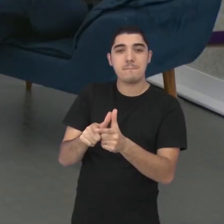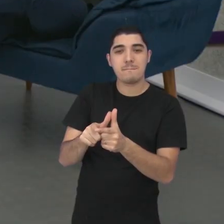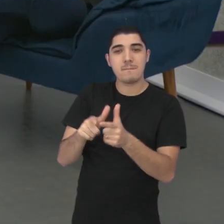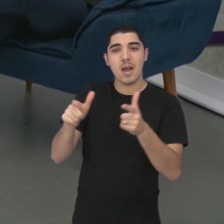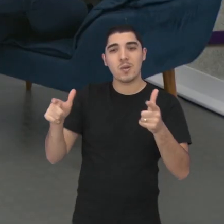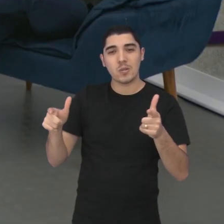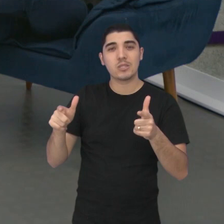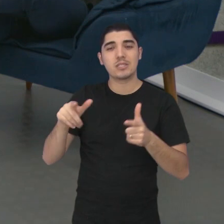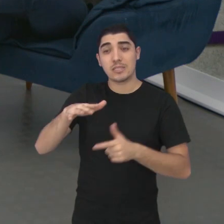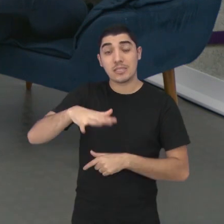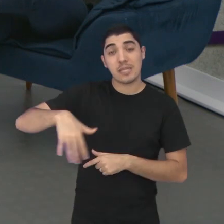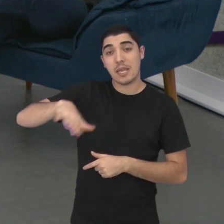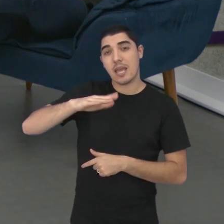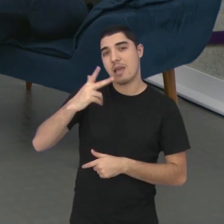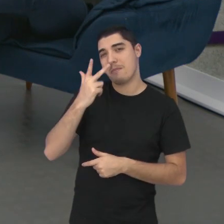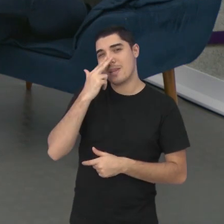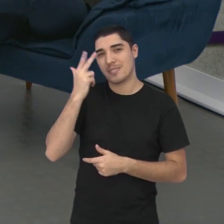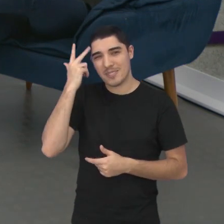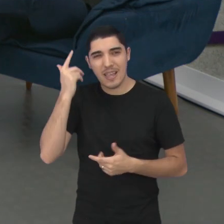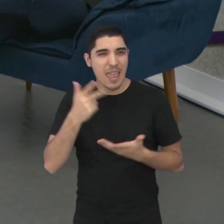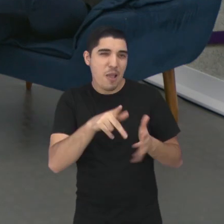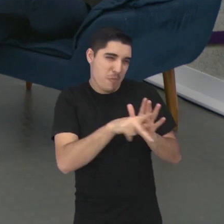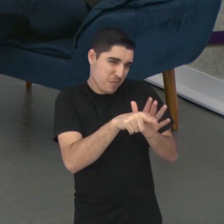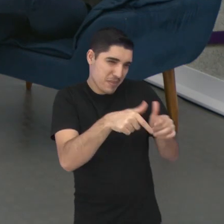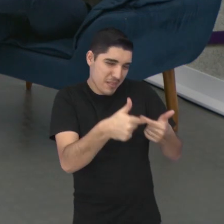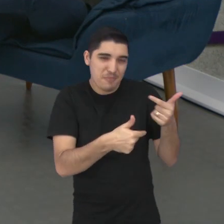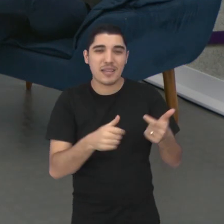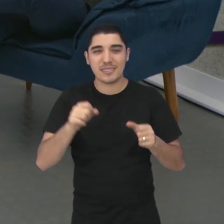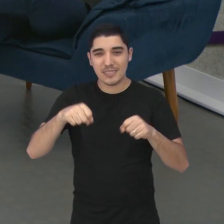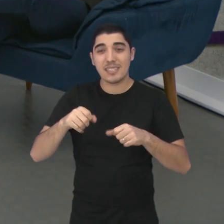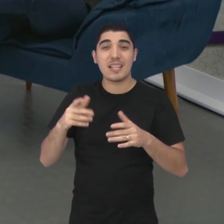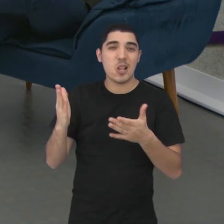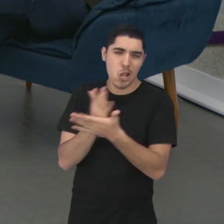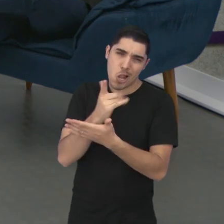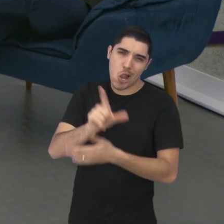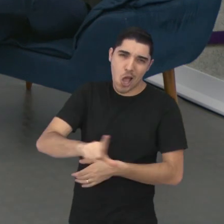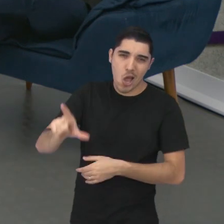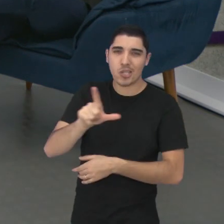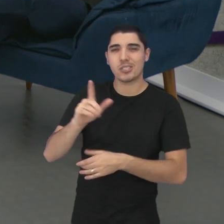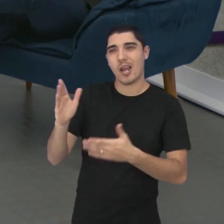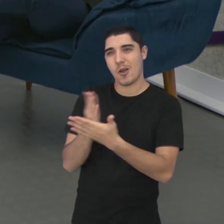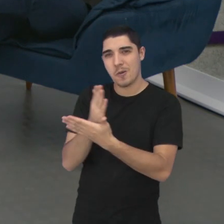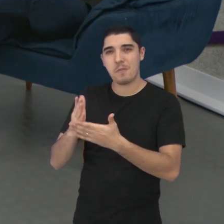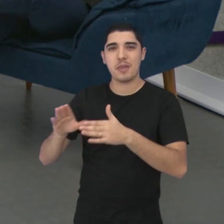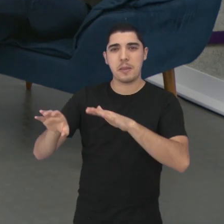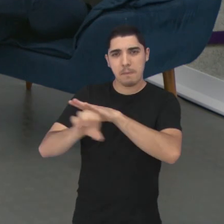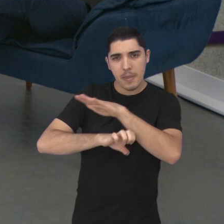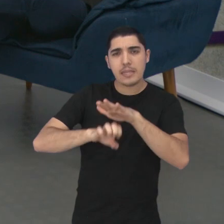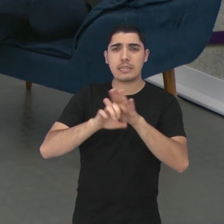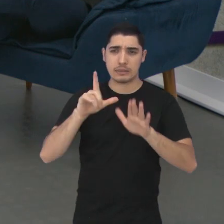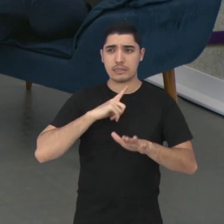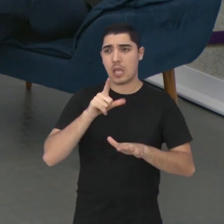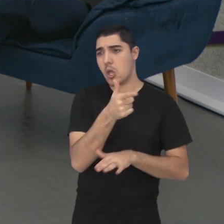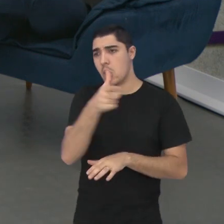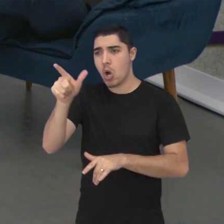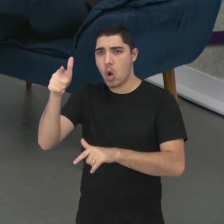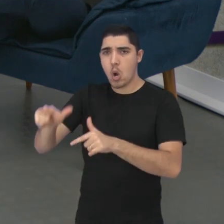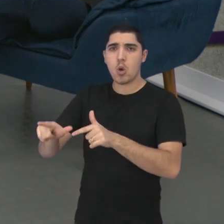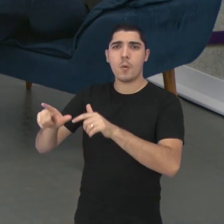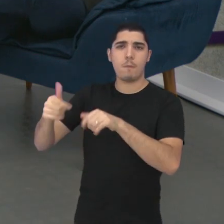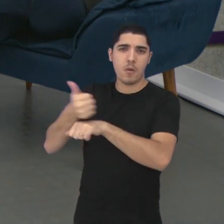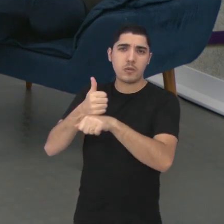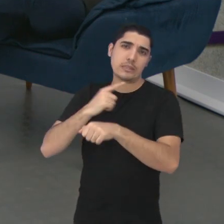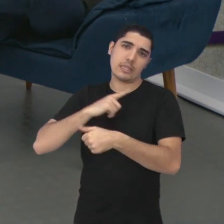né, os campos de atuação? É lógico que em algumas empresas, alguns projetos, eu acredito que tenham outros profissionais, né,